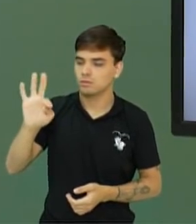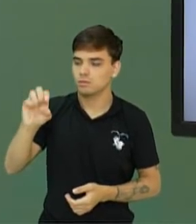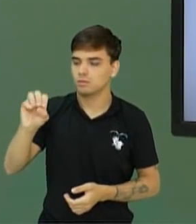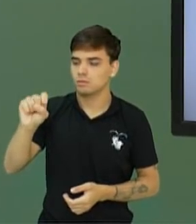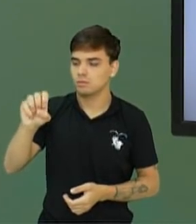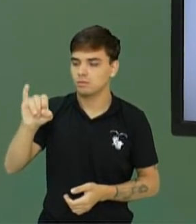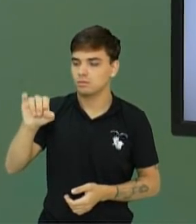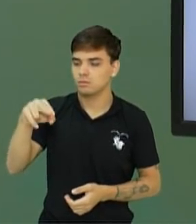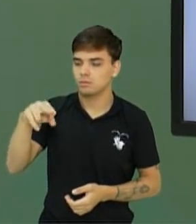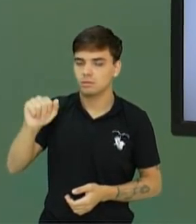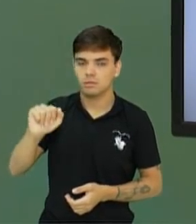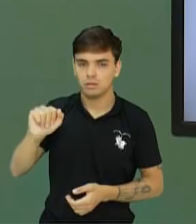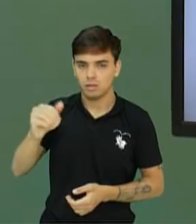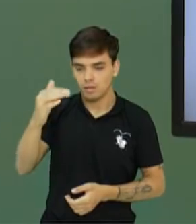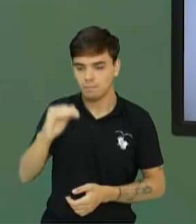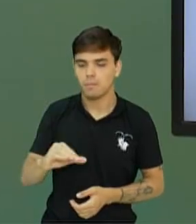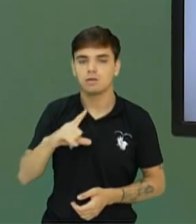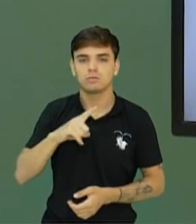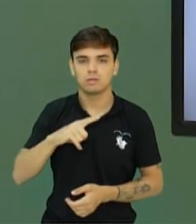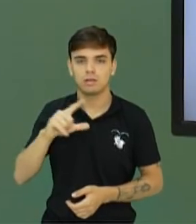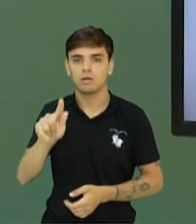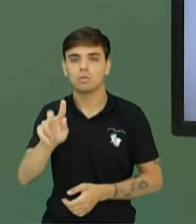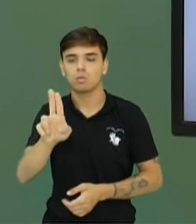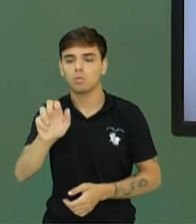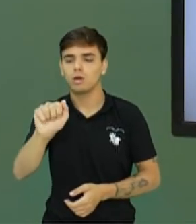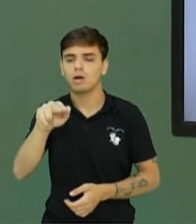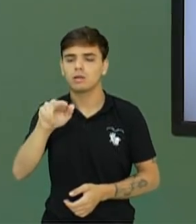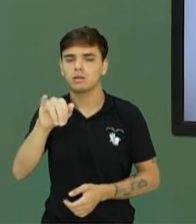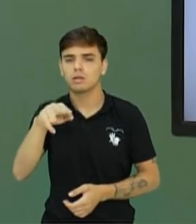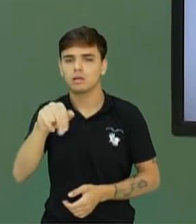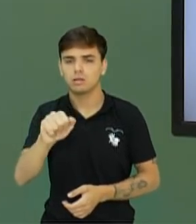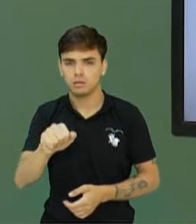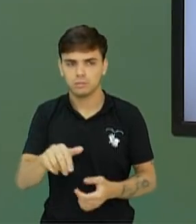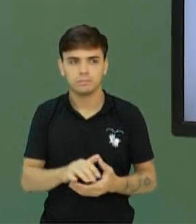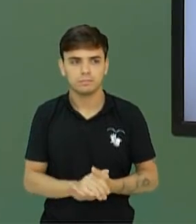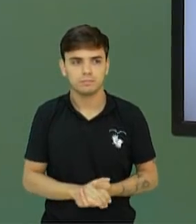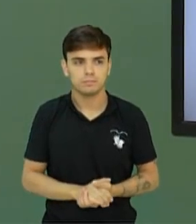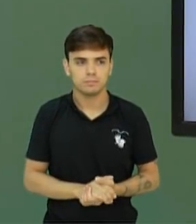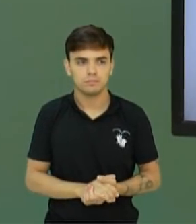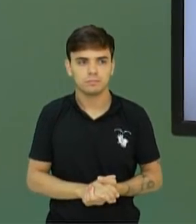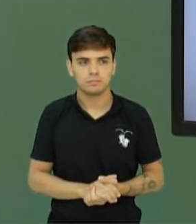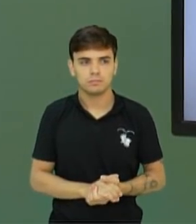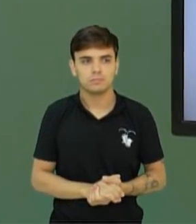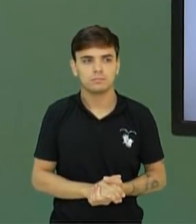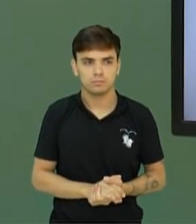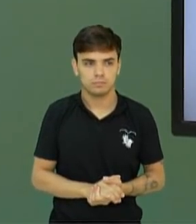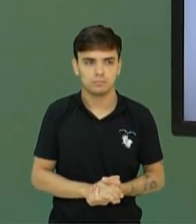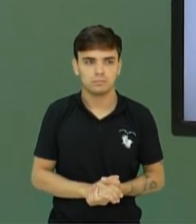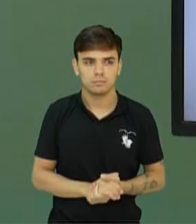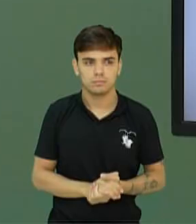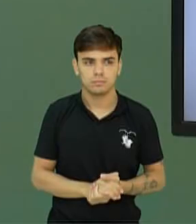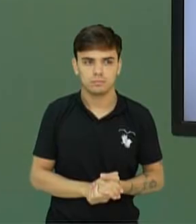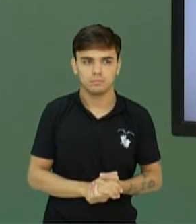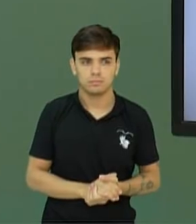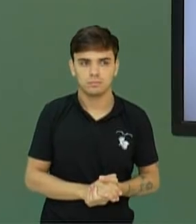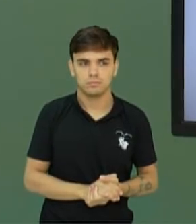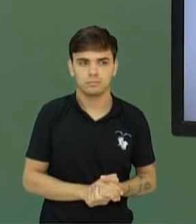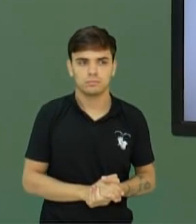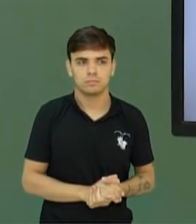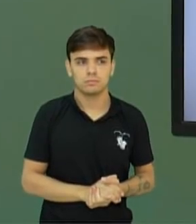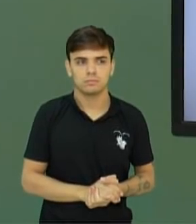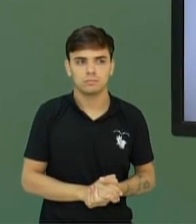guanina. Agora, se ali eu tenho uma timina, é lógico que a base dessa fita será uma